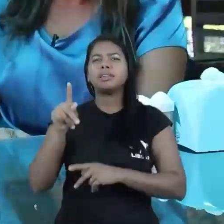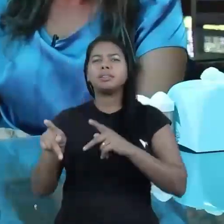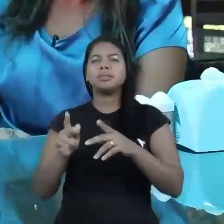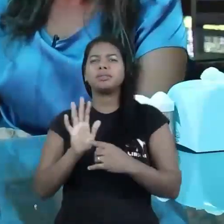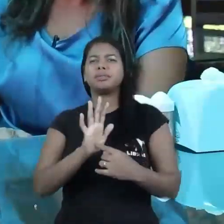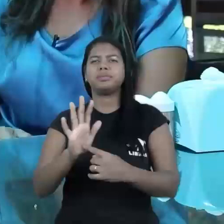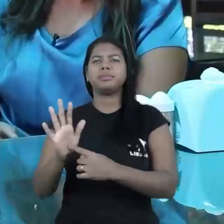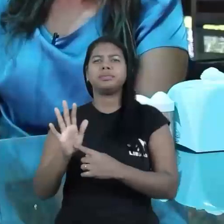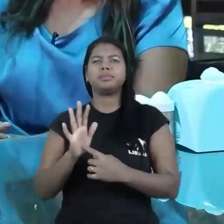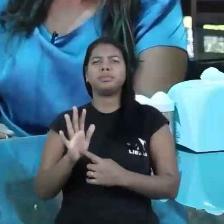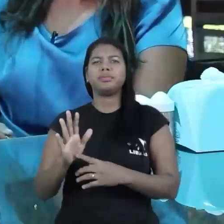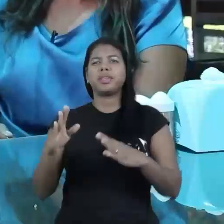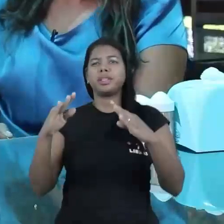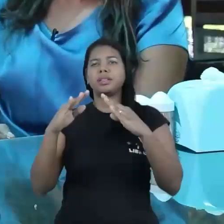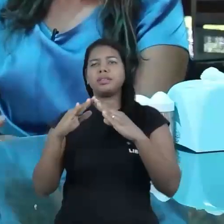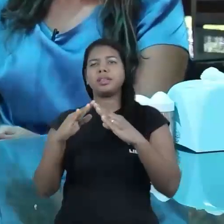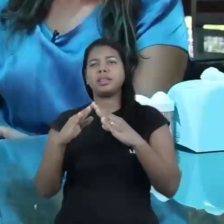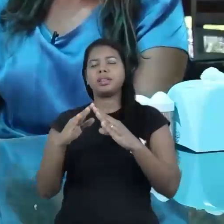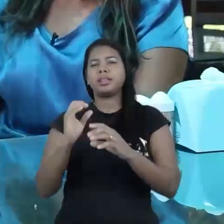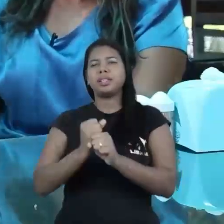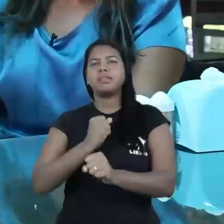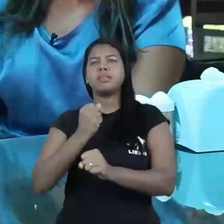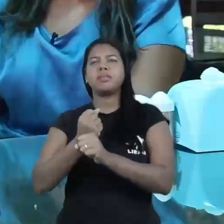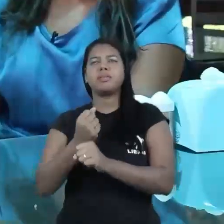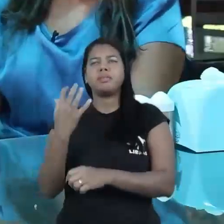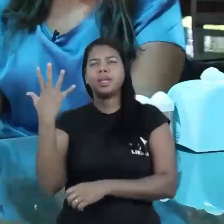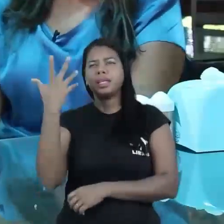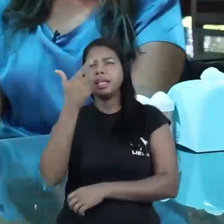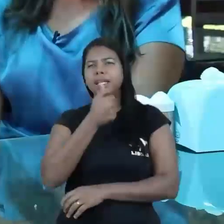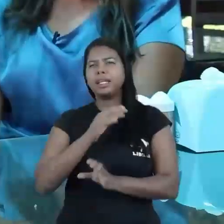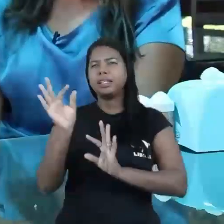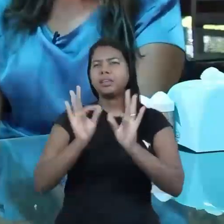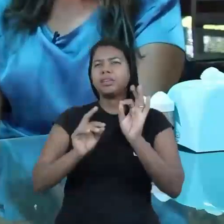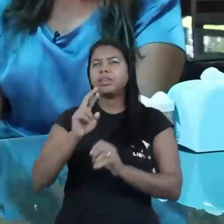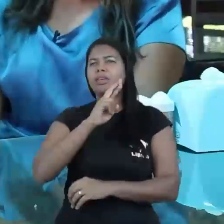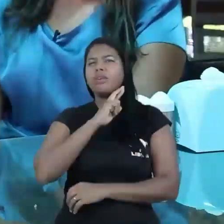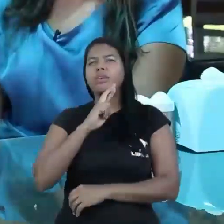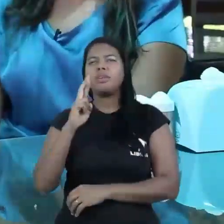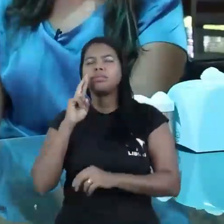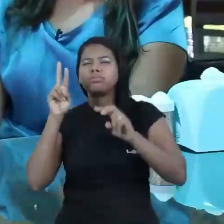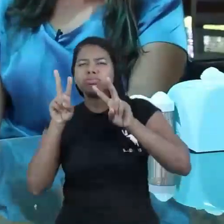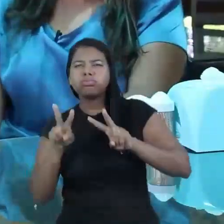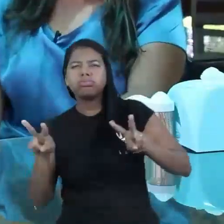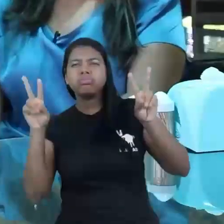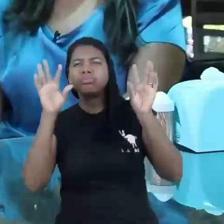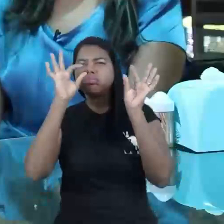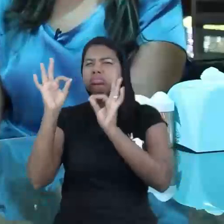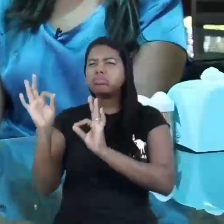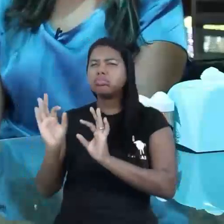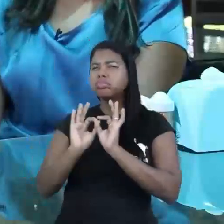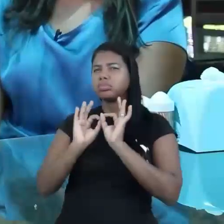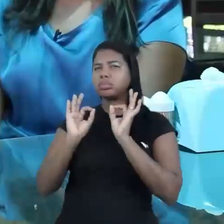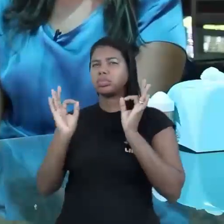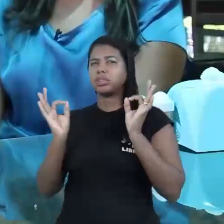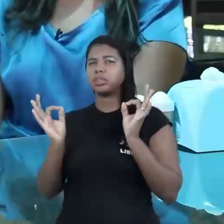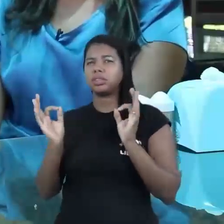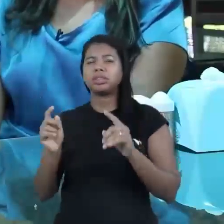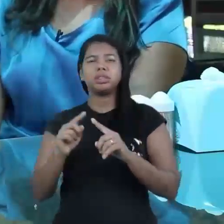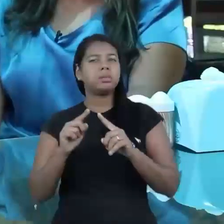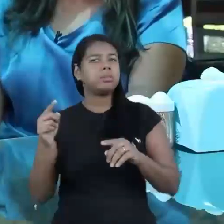gente ter uma casa bonita, reformada, com uma visão bonita, mas não trazia.